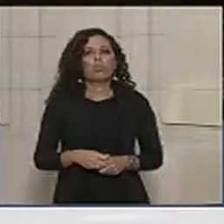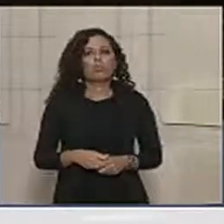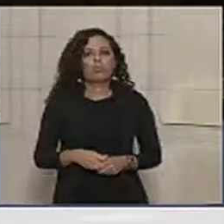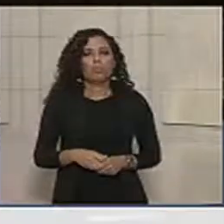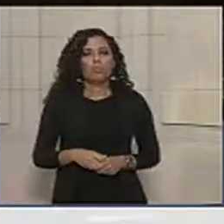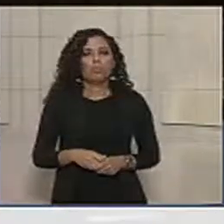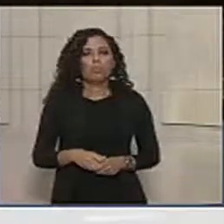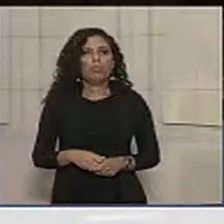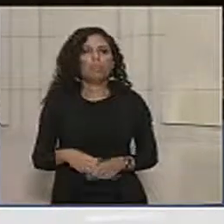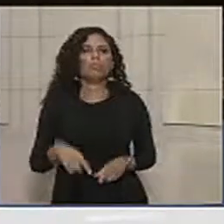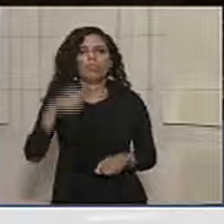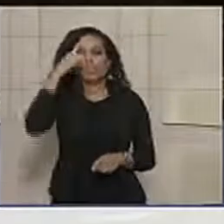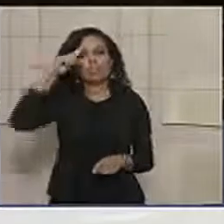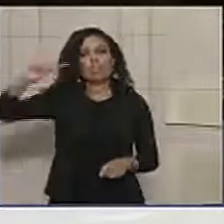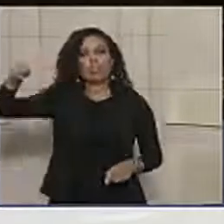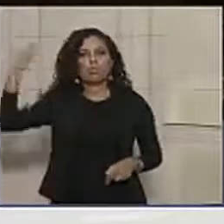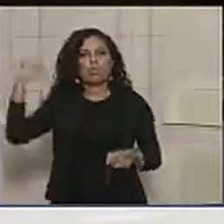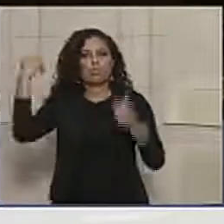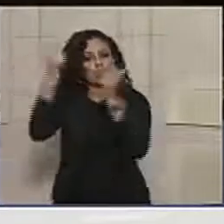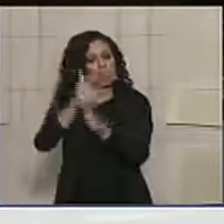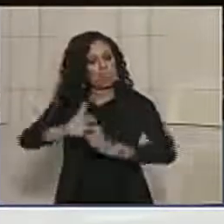proporções na semana passada.